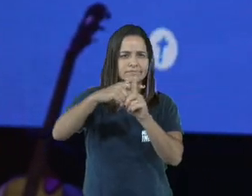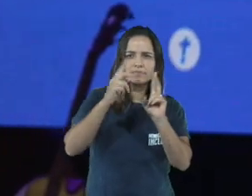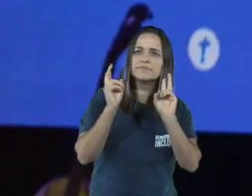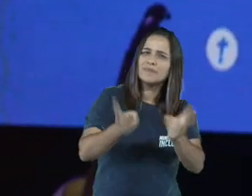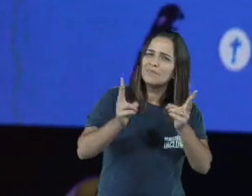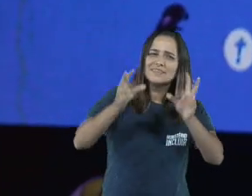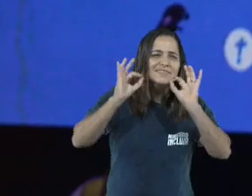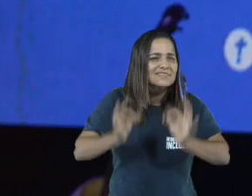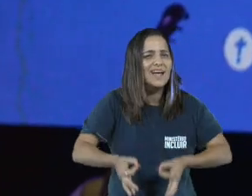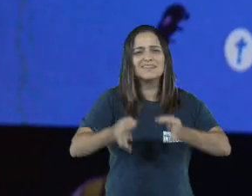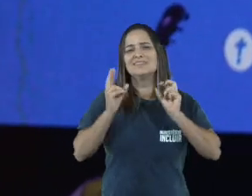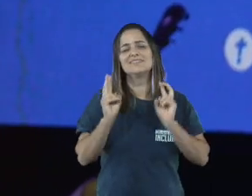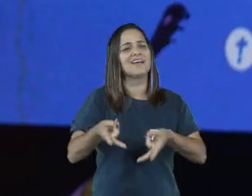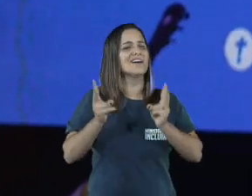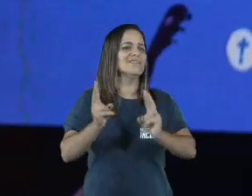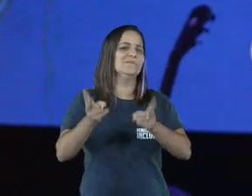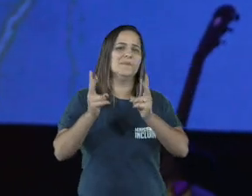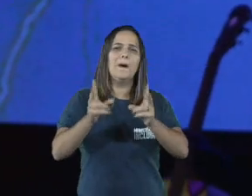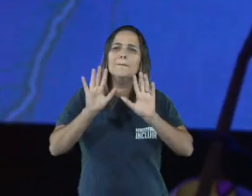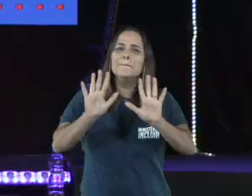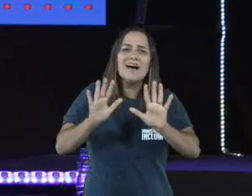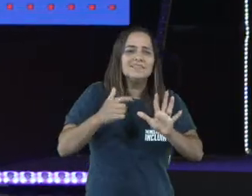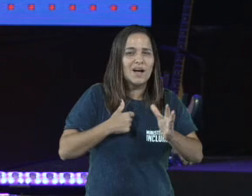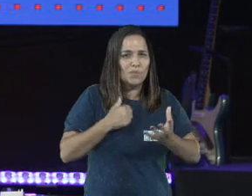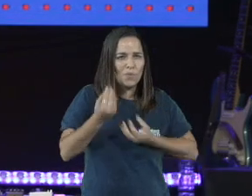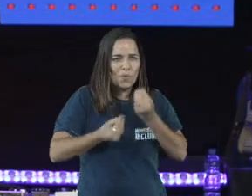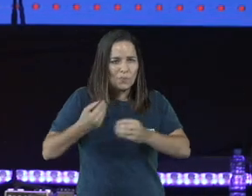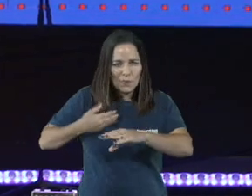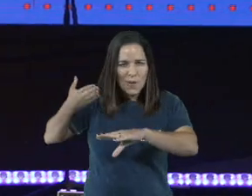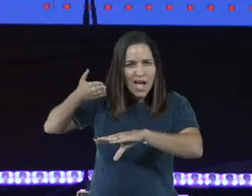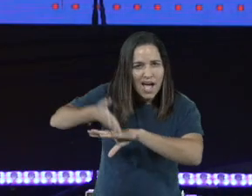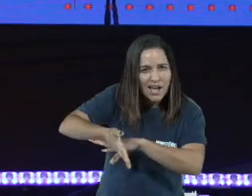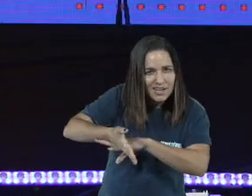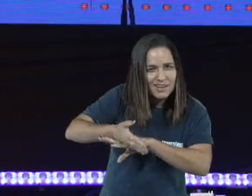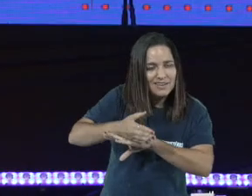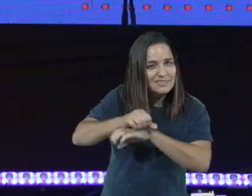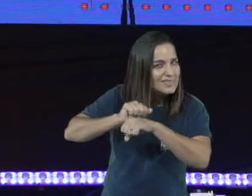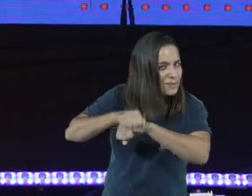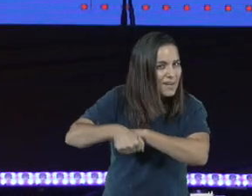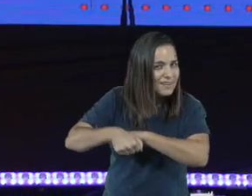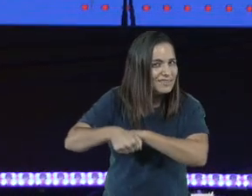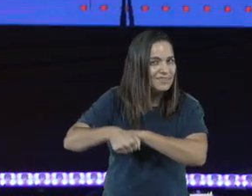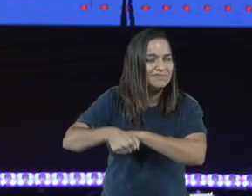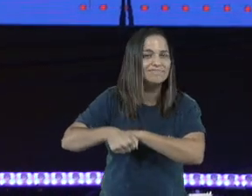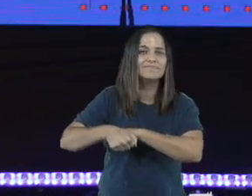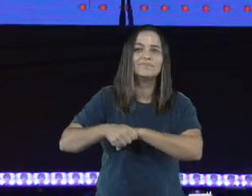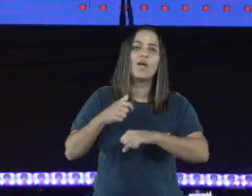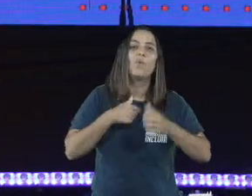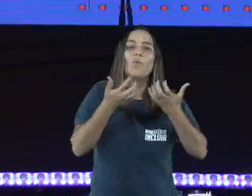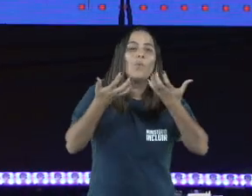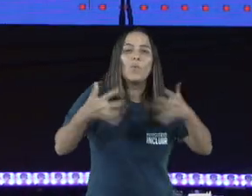é mas foi desse jeito oração não estou exagerando pode tava tudo certo eu não ia ser Pastor porque eu não quero ficar com meu domingo